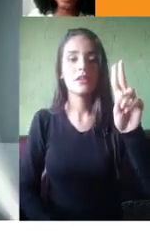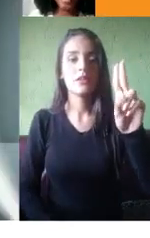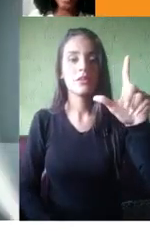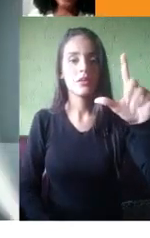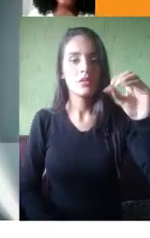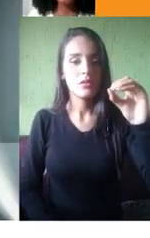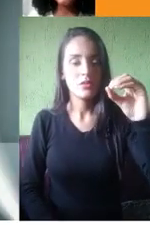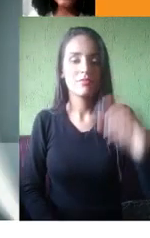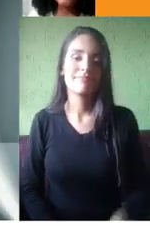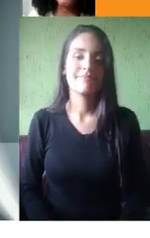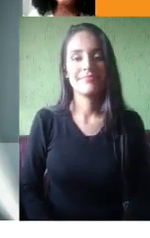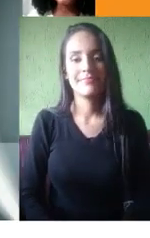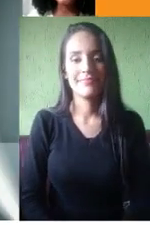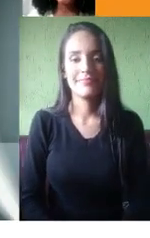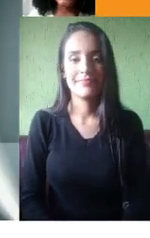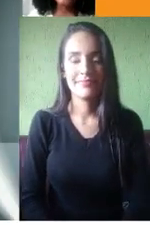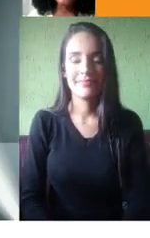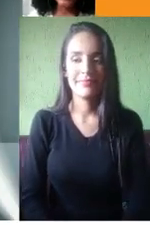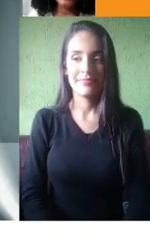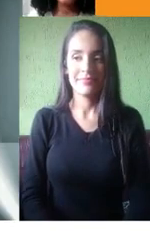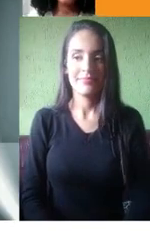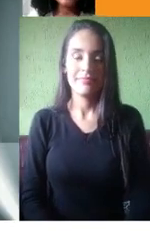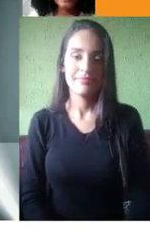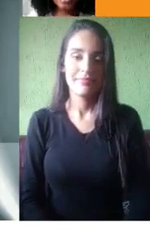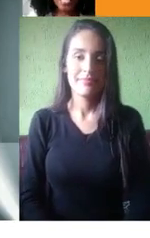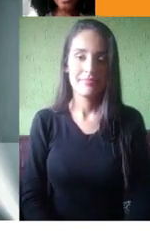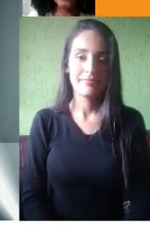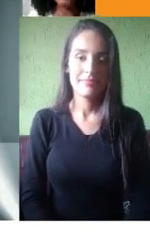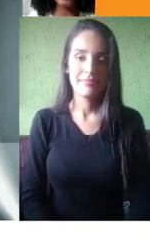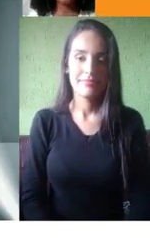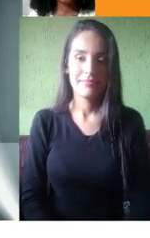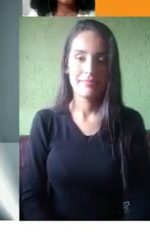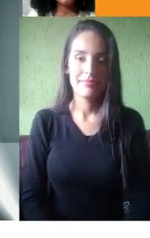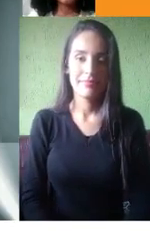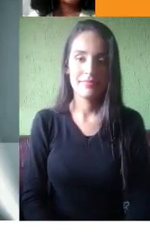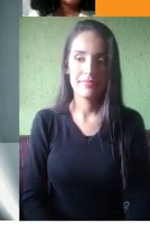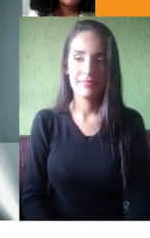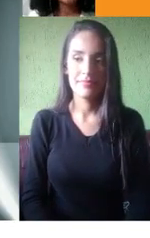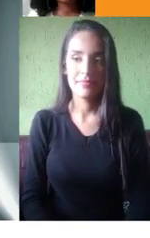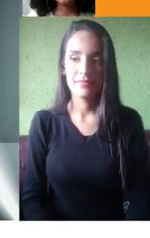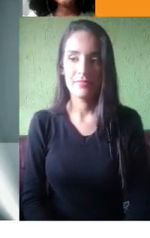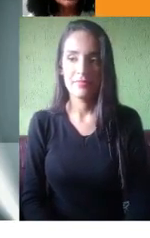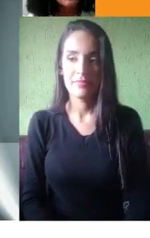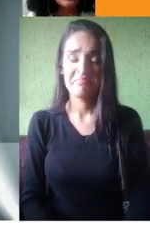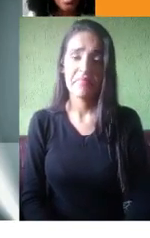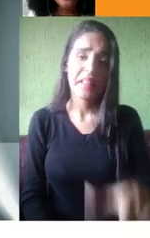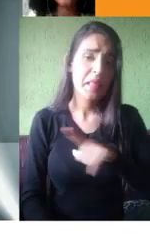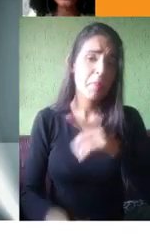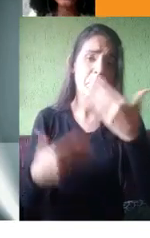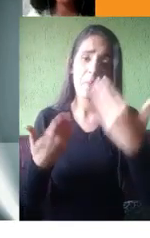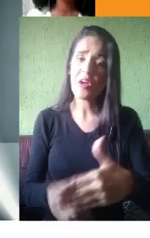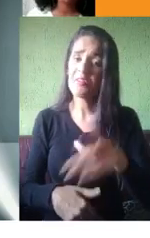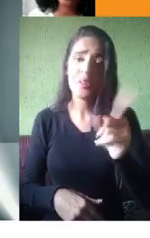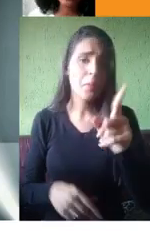título. O título, ele nem sempre é necessário, né? Muitas vezes ele é